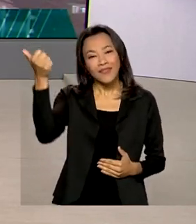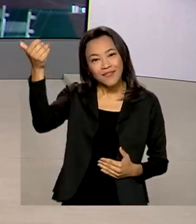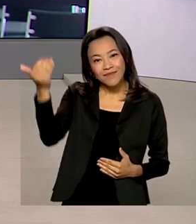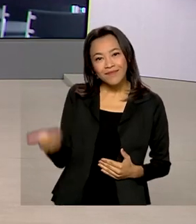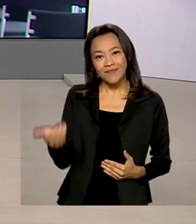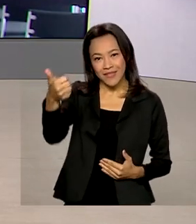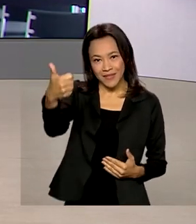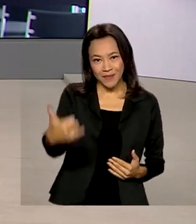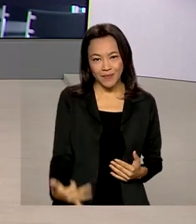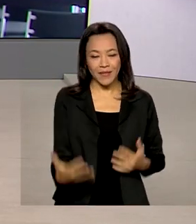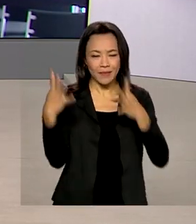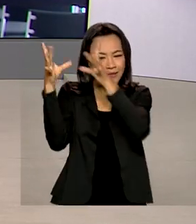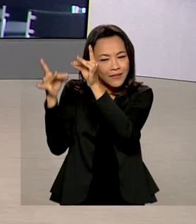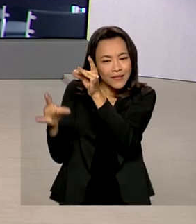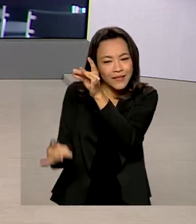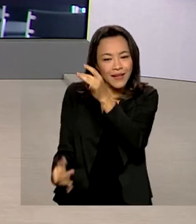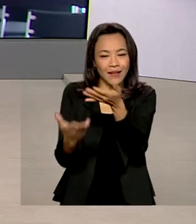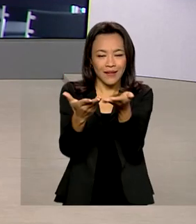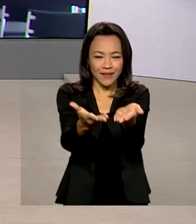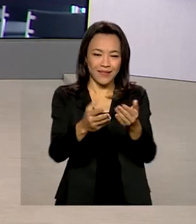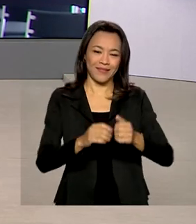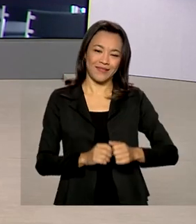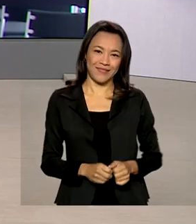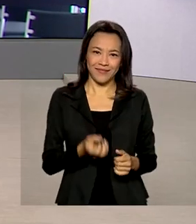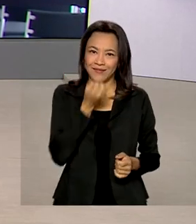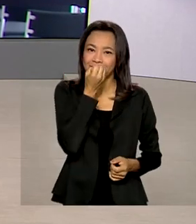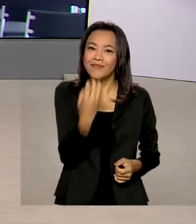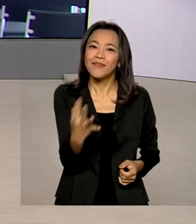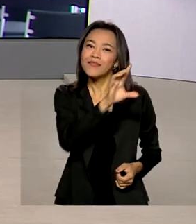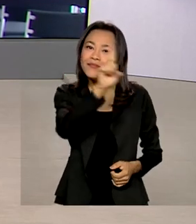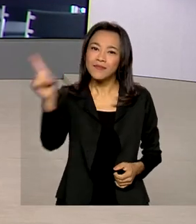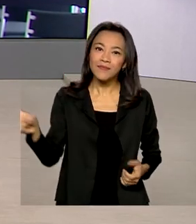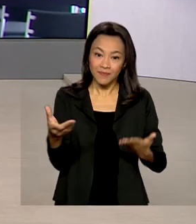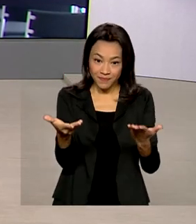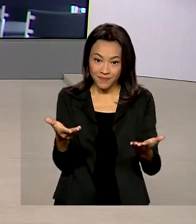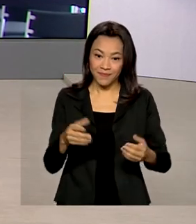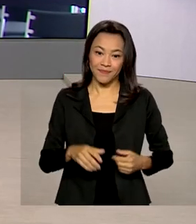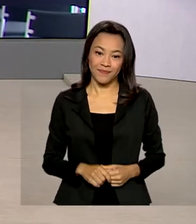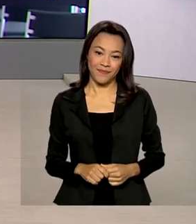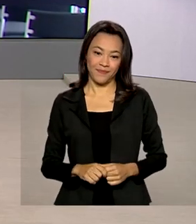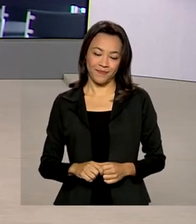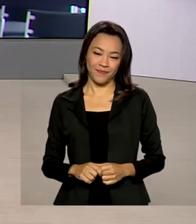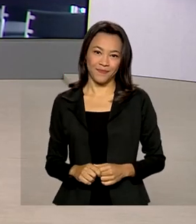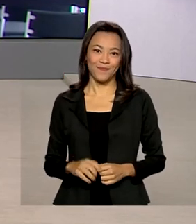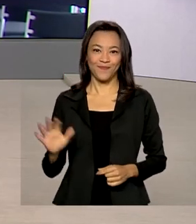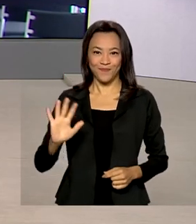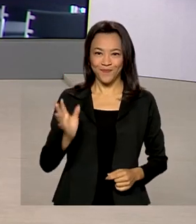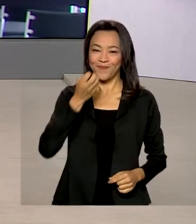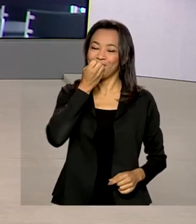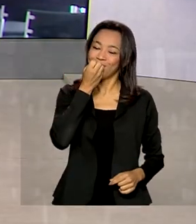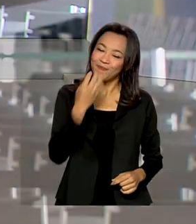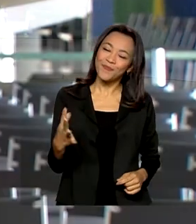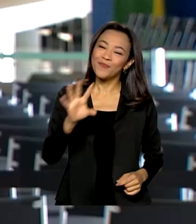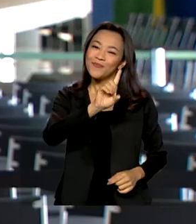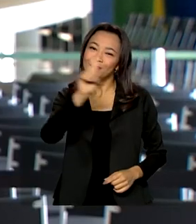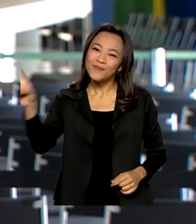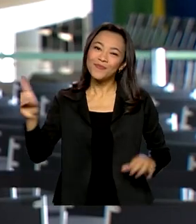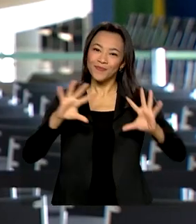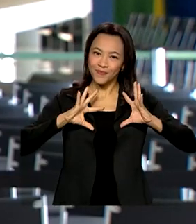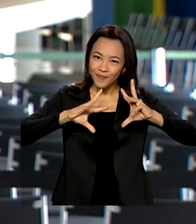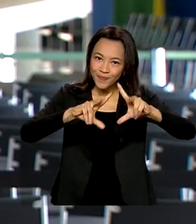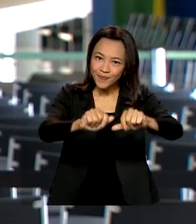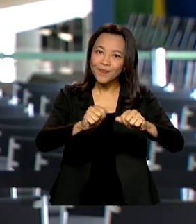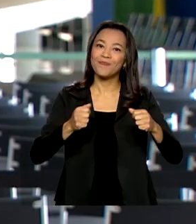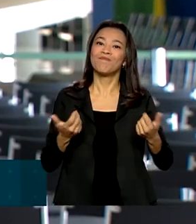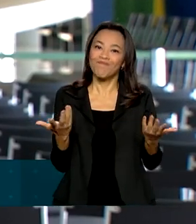Queiroz traz os detalhes ao vivo pra gente. Glauco, bom dia pra você! Bom dia, Natália, bom dia a todos, né?